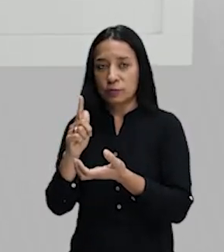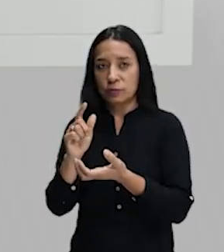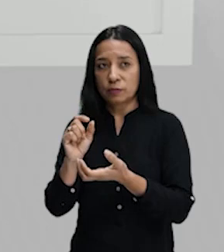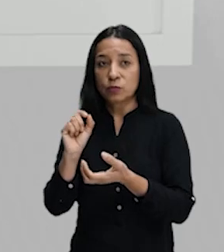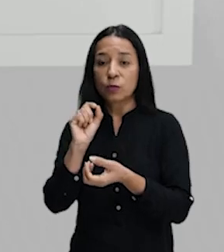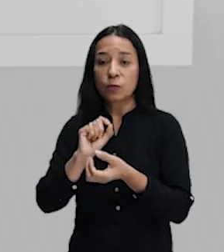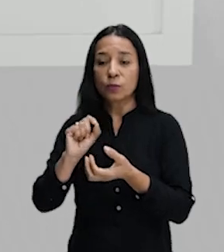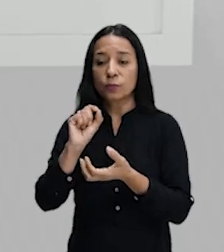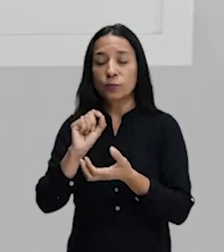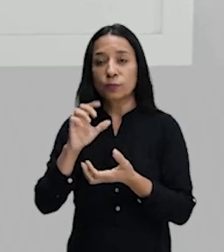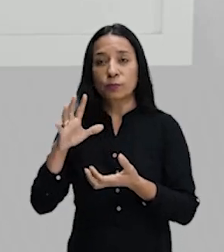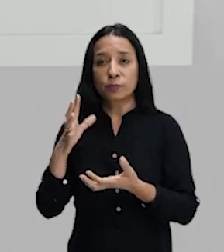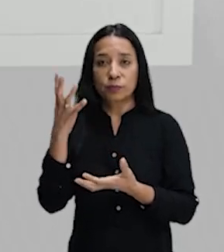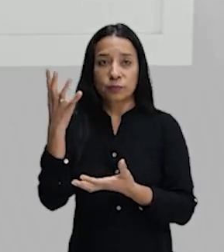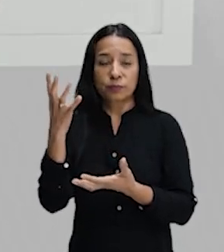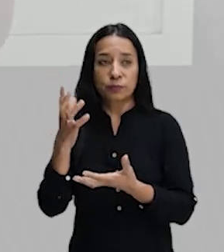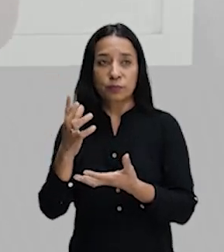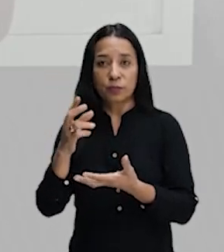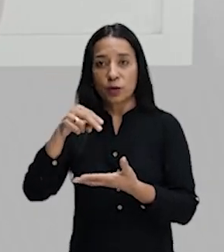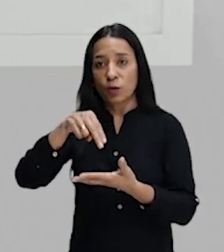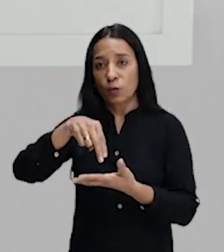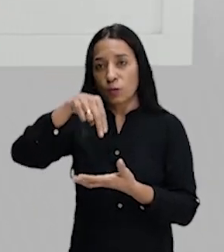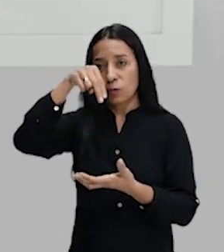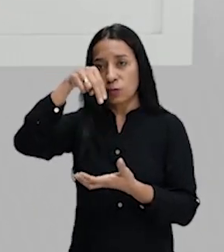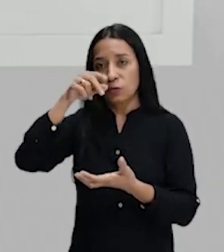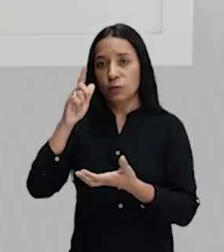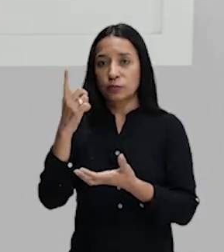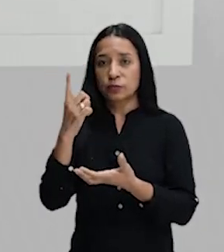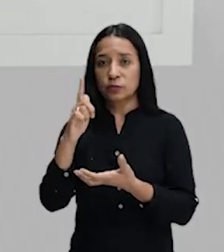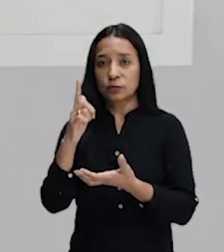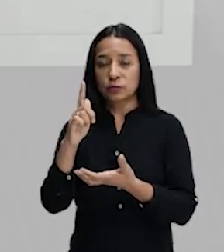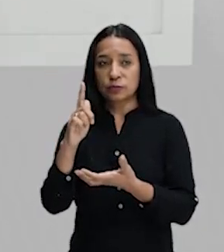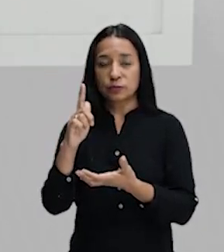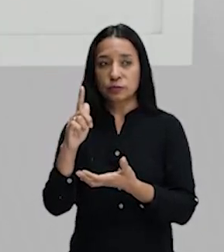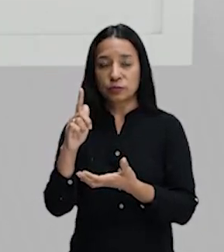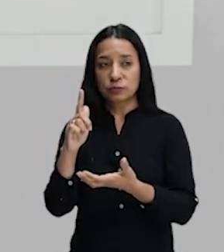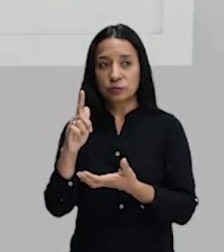seguinte, o norte geográfico